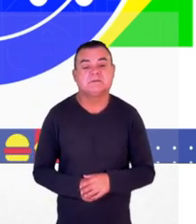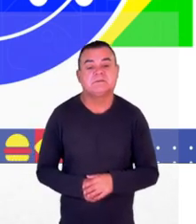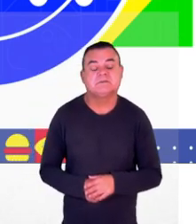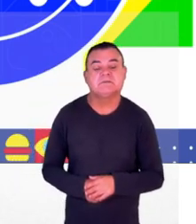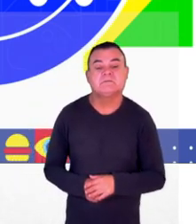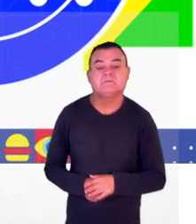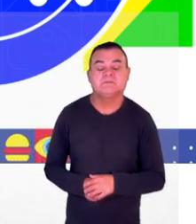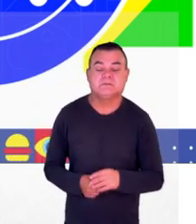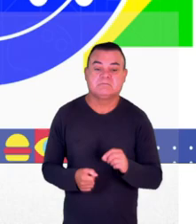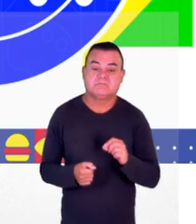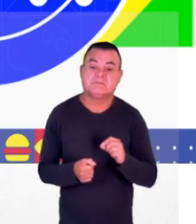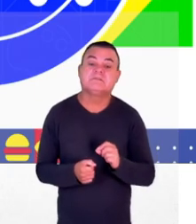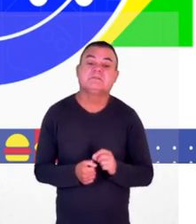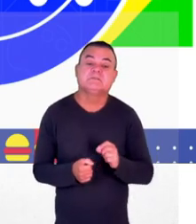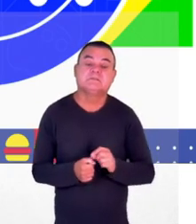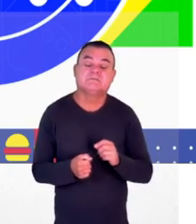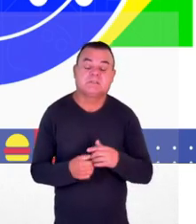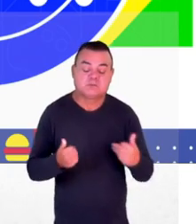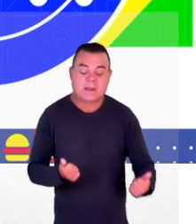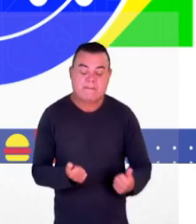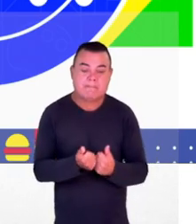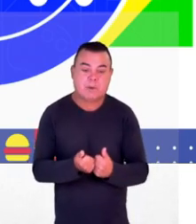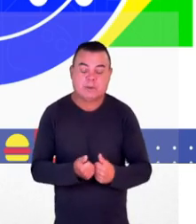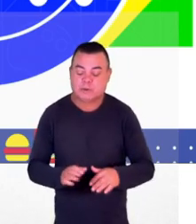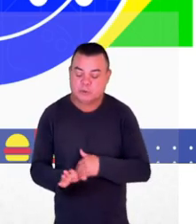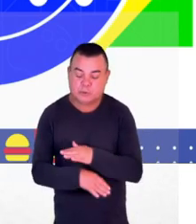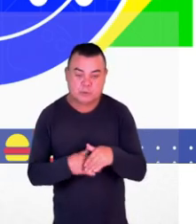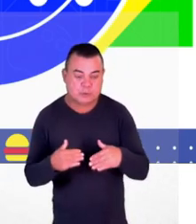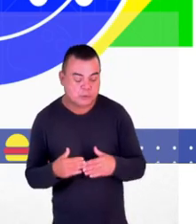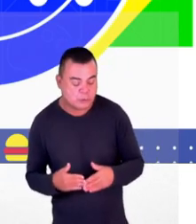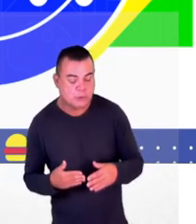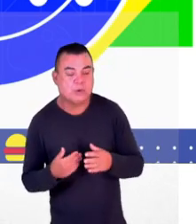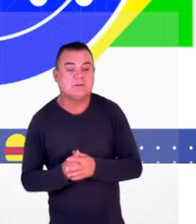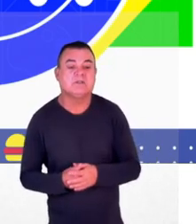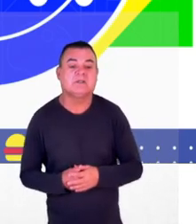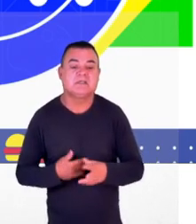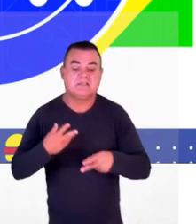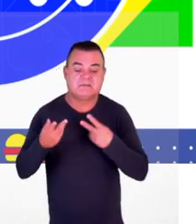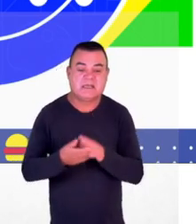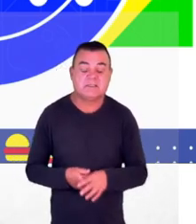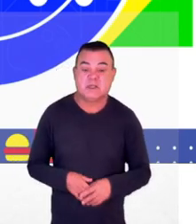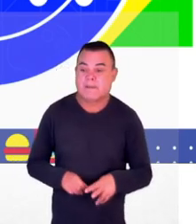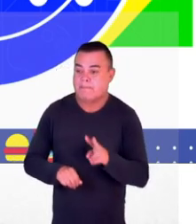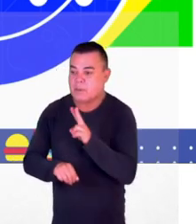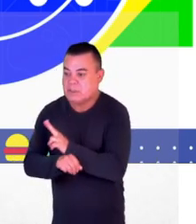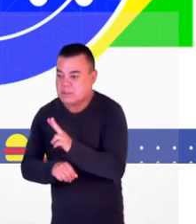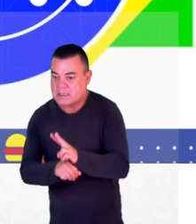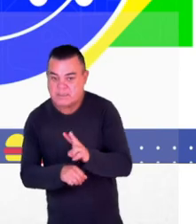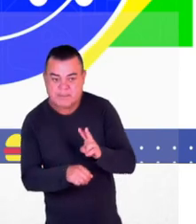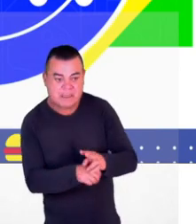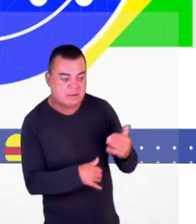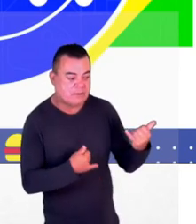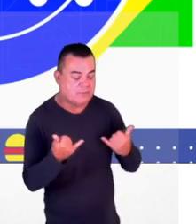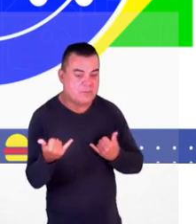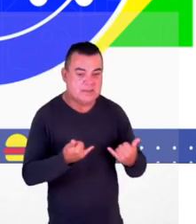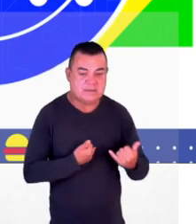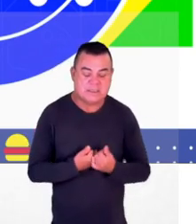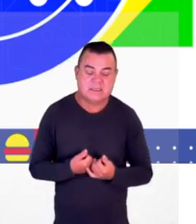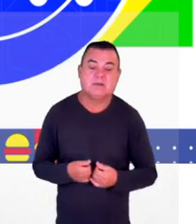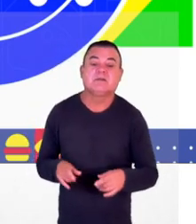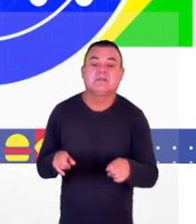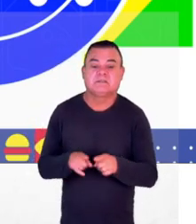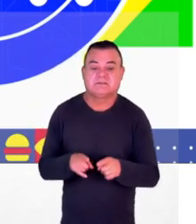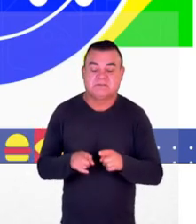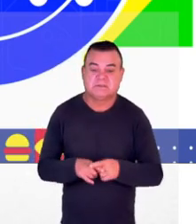que aconteceram inclusive na mesa de abertura sobre a necessidade de monitoramento de dados de indicadores e do que a Miriam colocou como